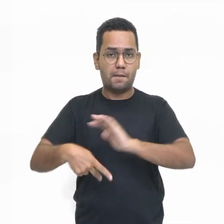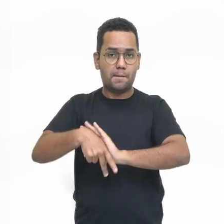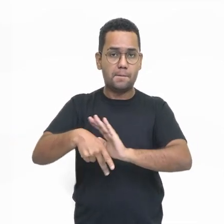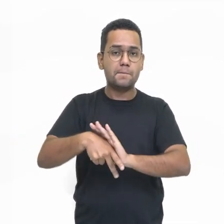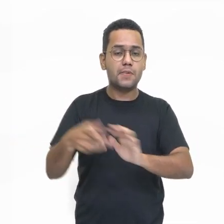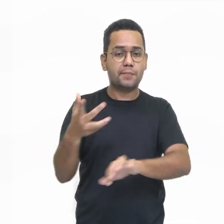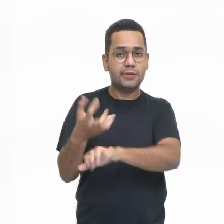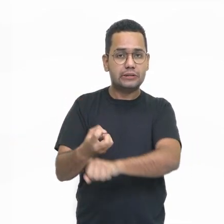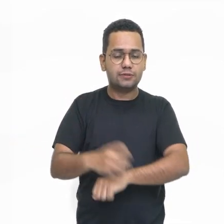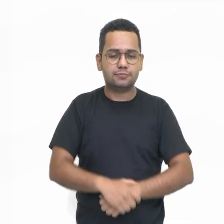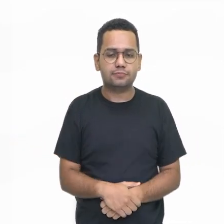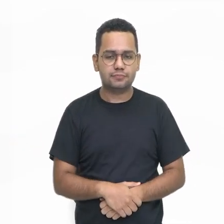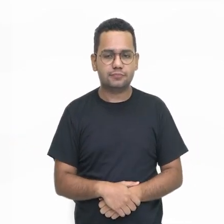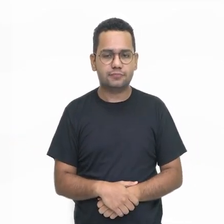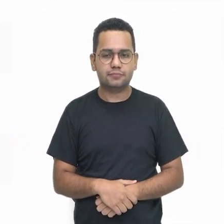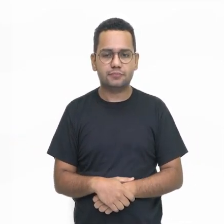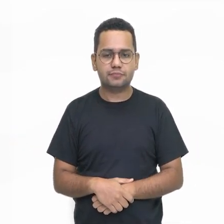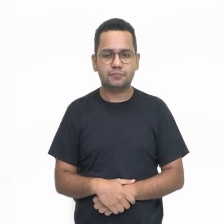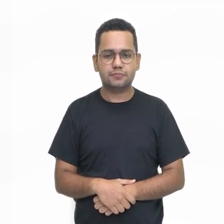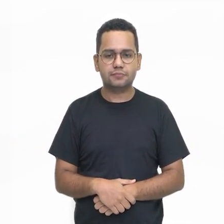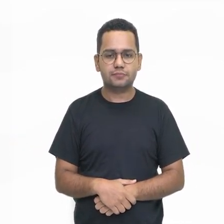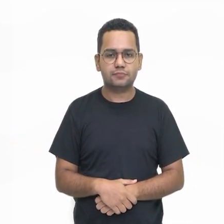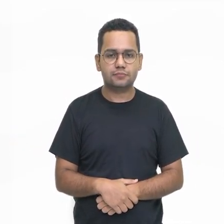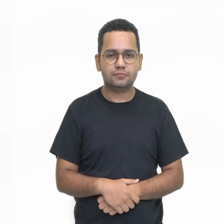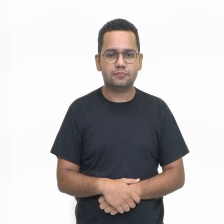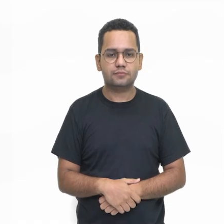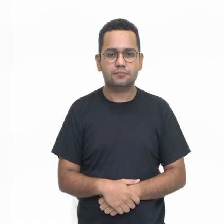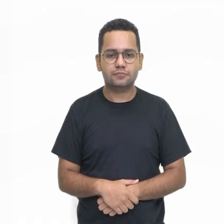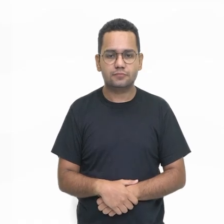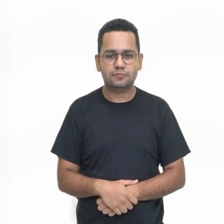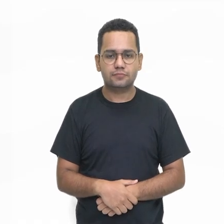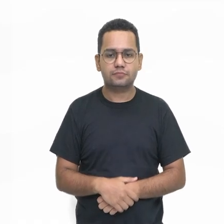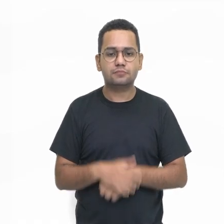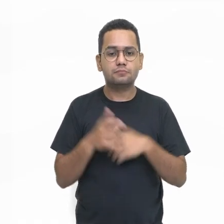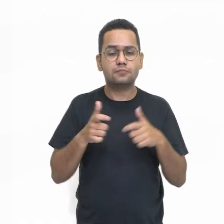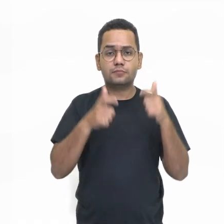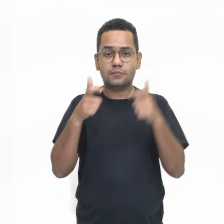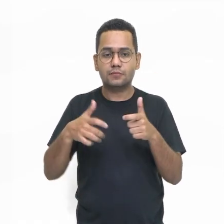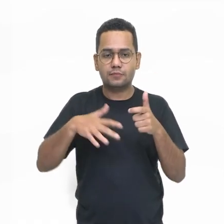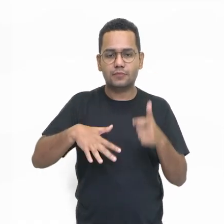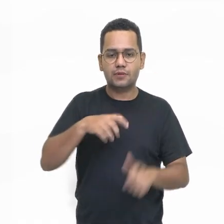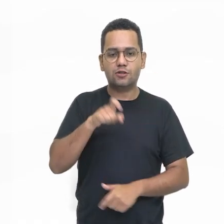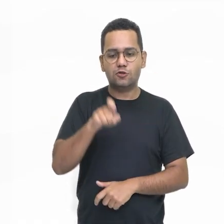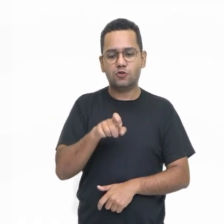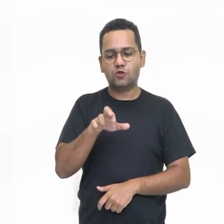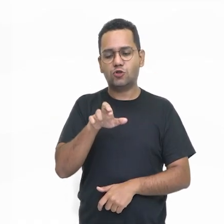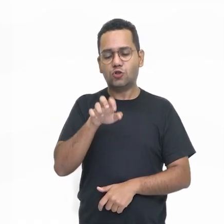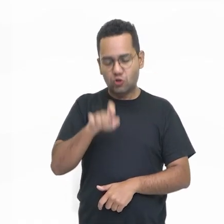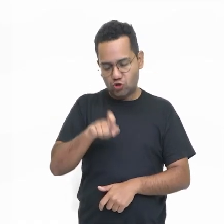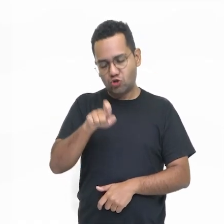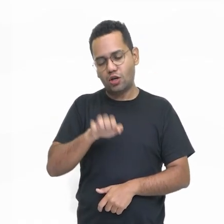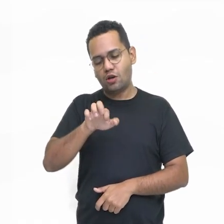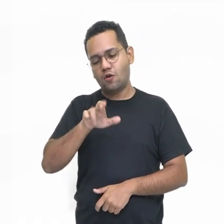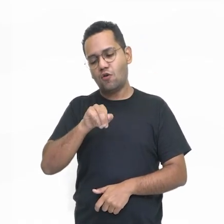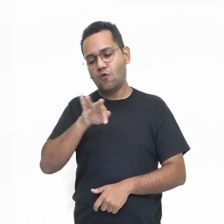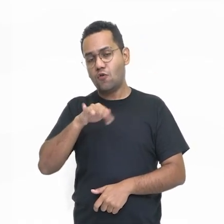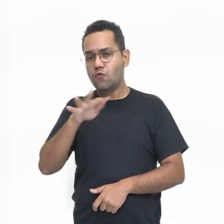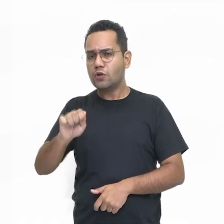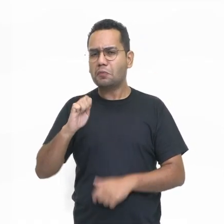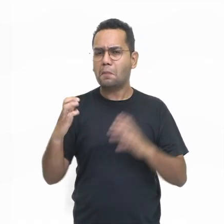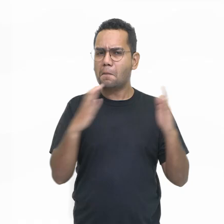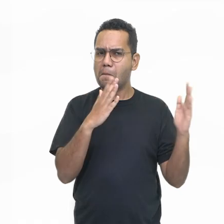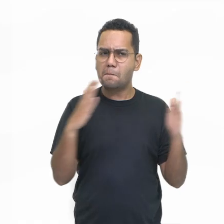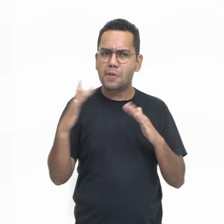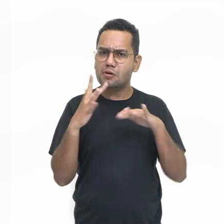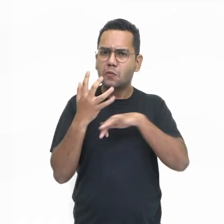quer dizer que são uma fauna chamada de xerófita, ou seja, adaptada às secas